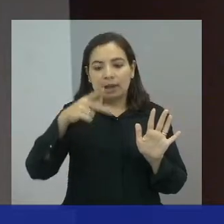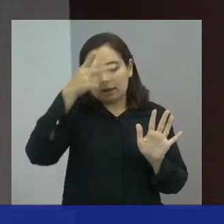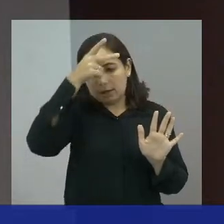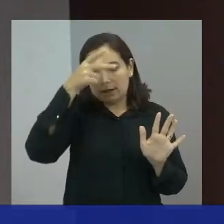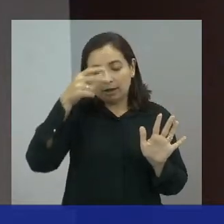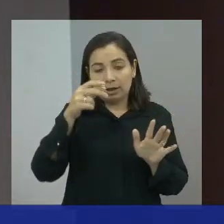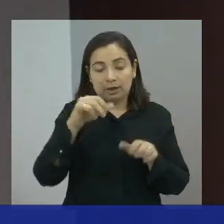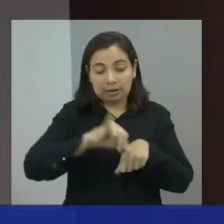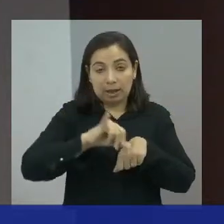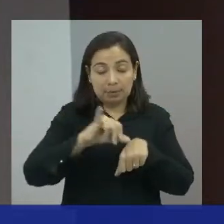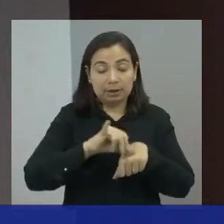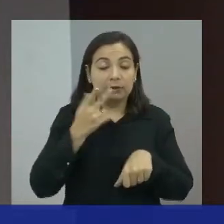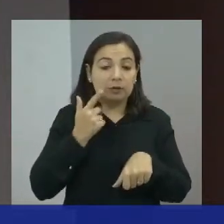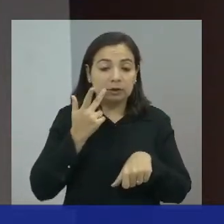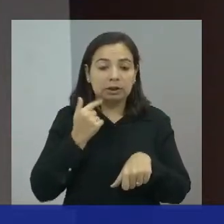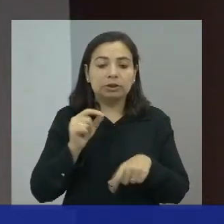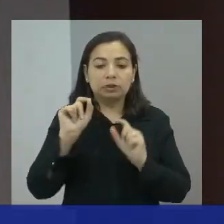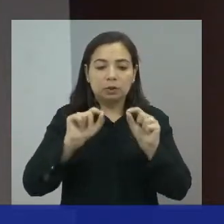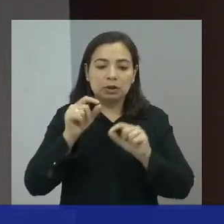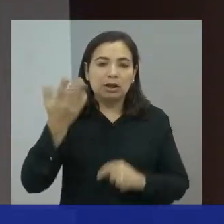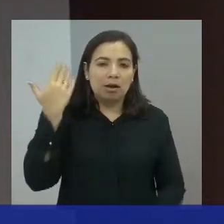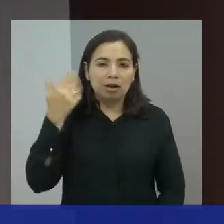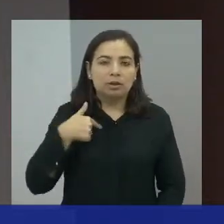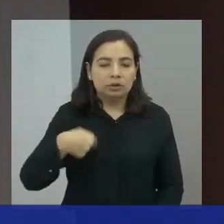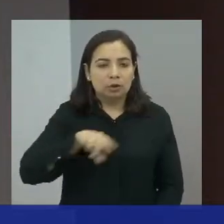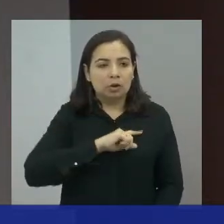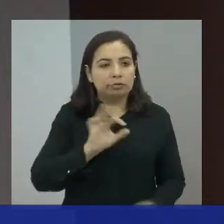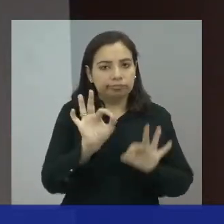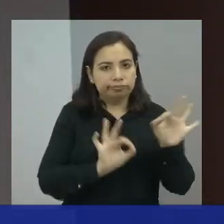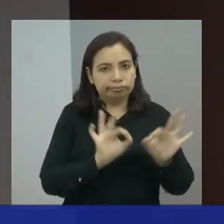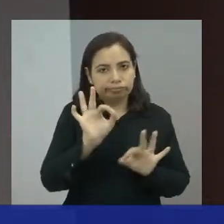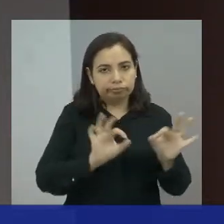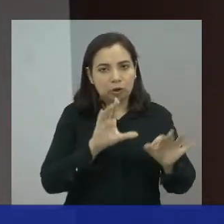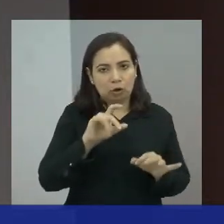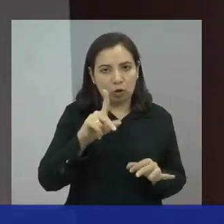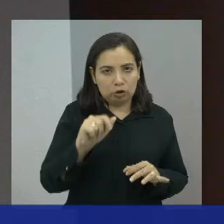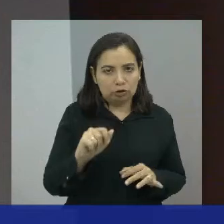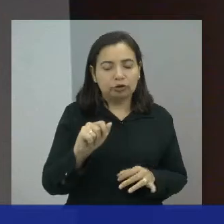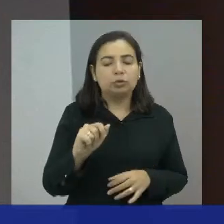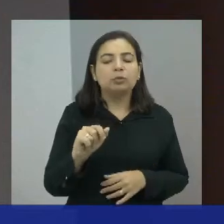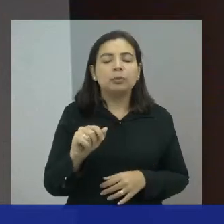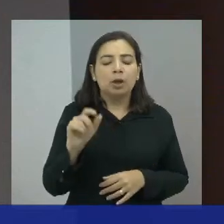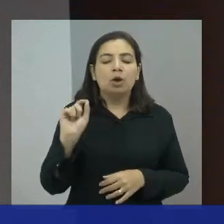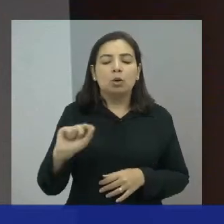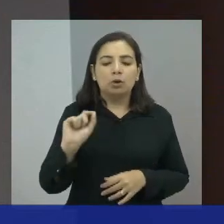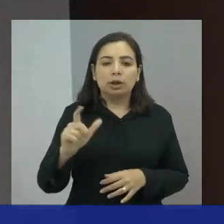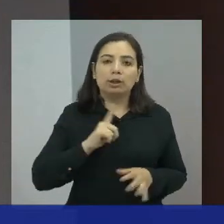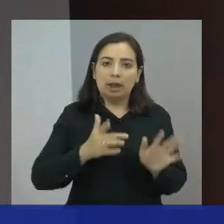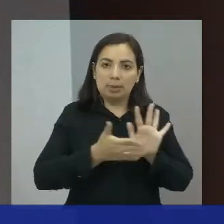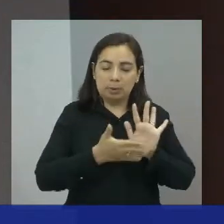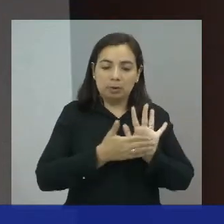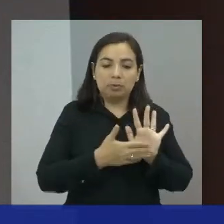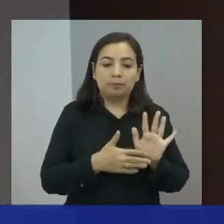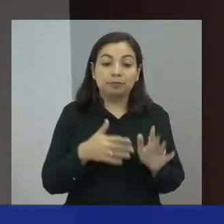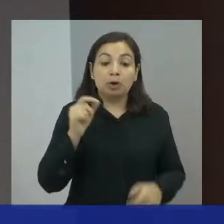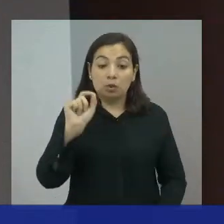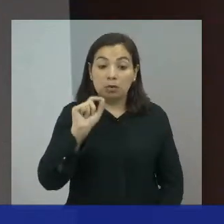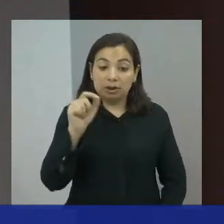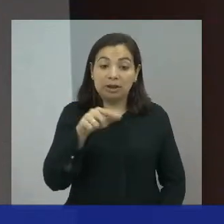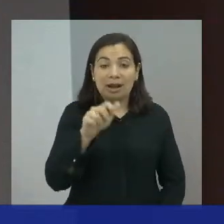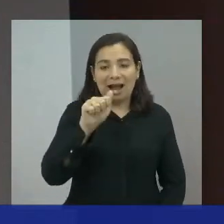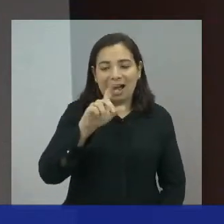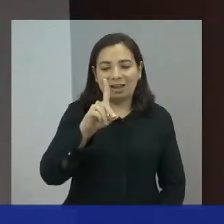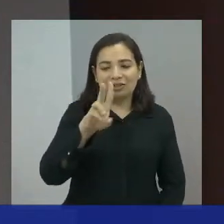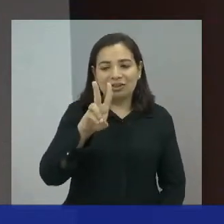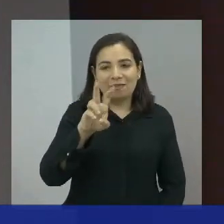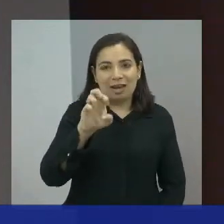o Código da Cidade, o projeto de lei, a proposta. O sentido da advertência